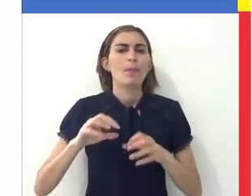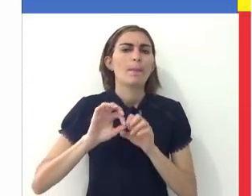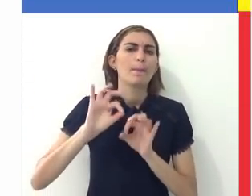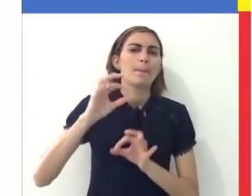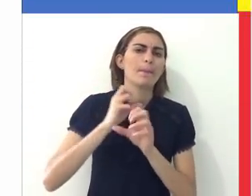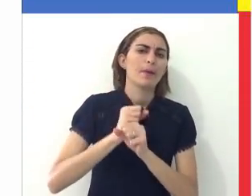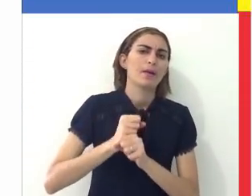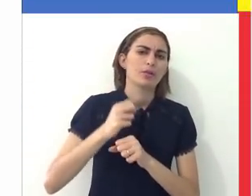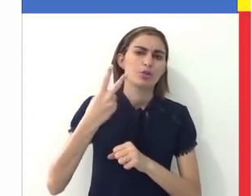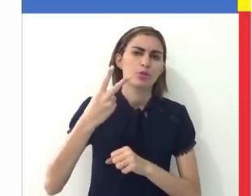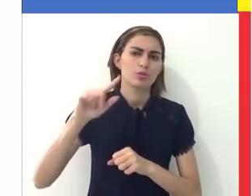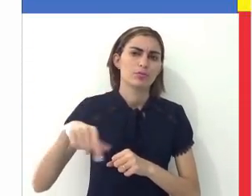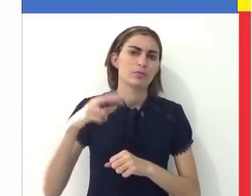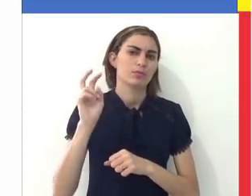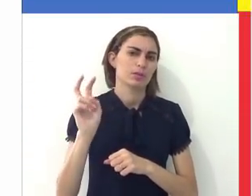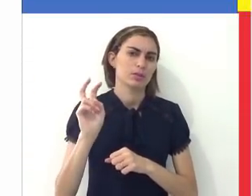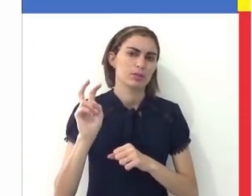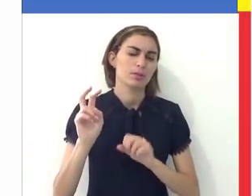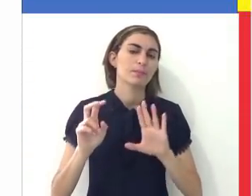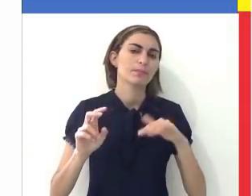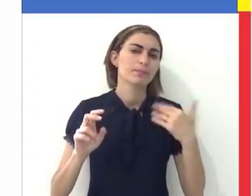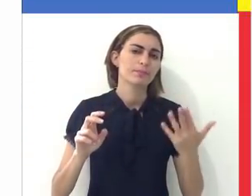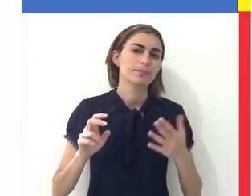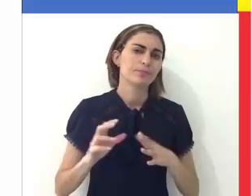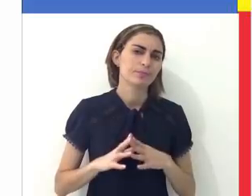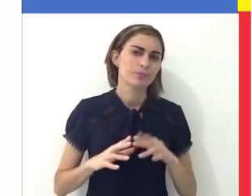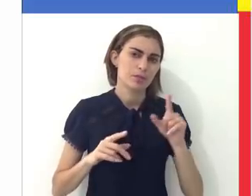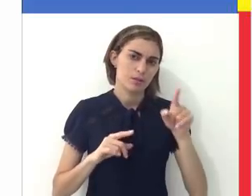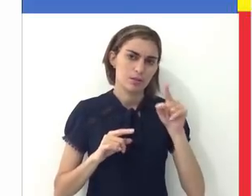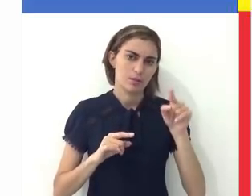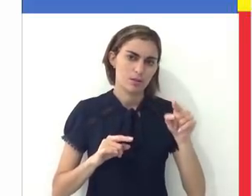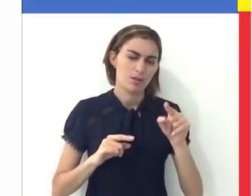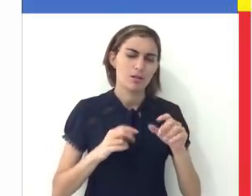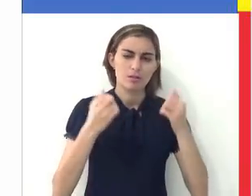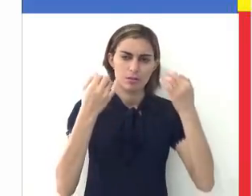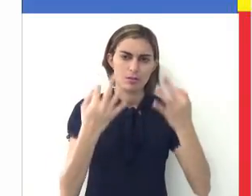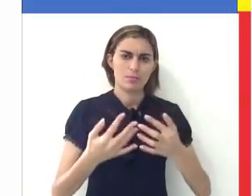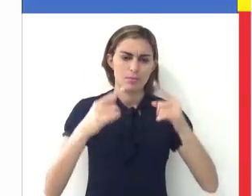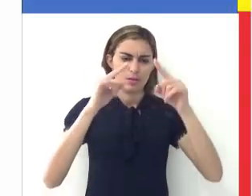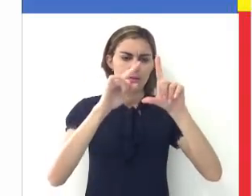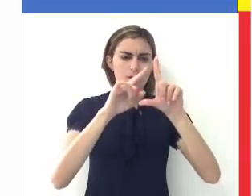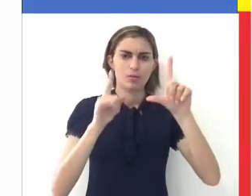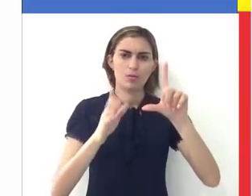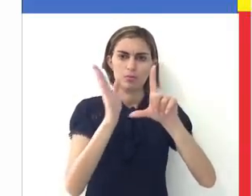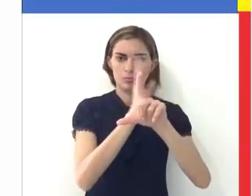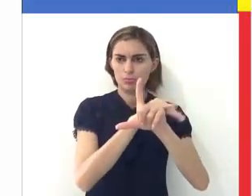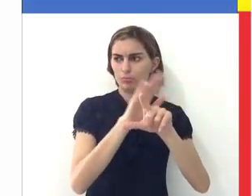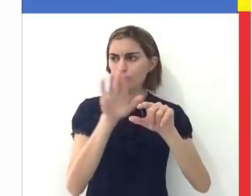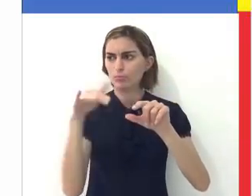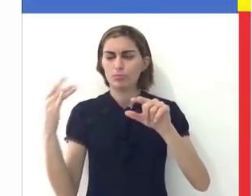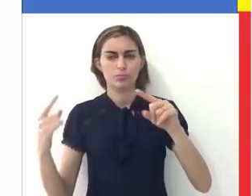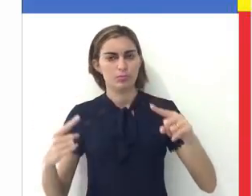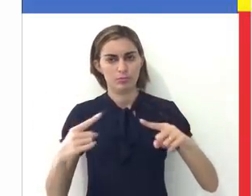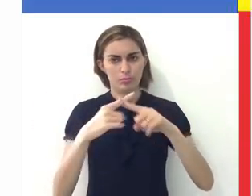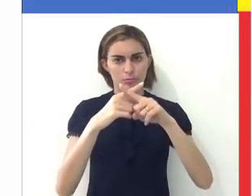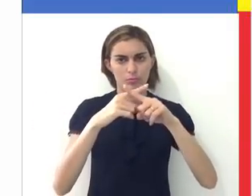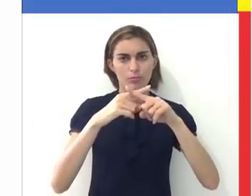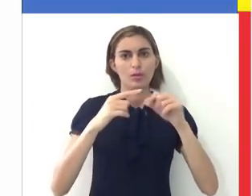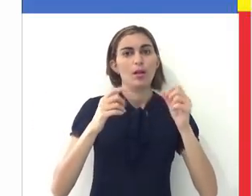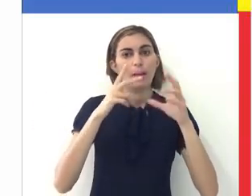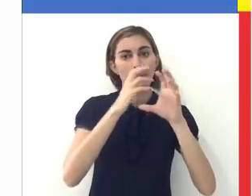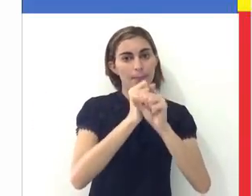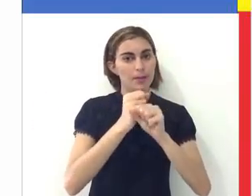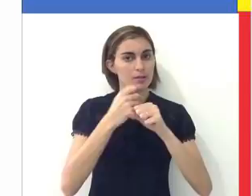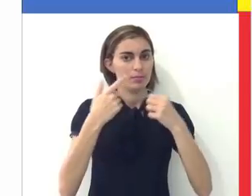MO mede quanto? 2,5. Então, aquela propriedade diz que os lados opostos de um